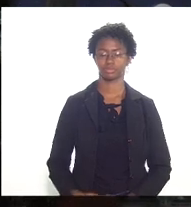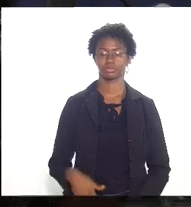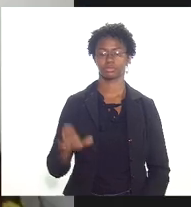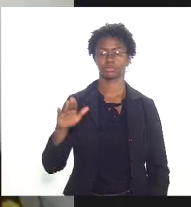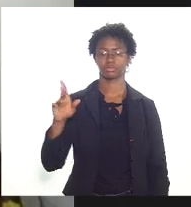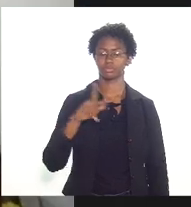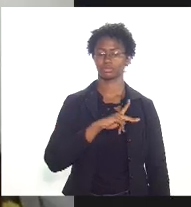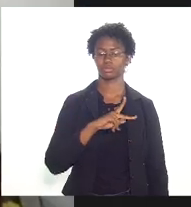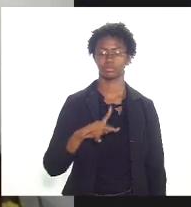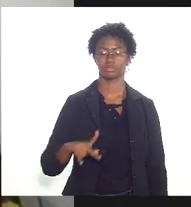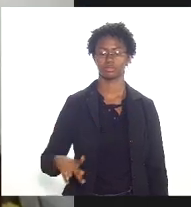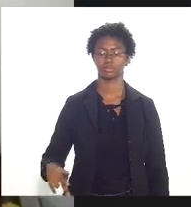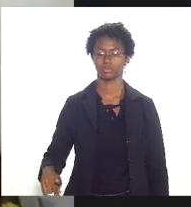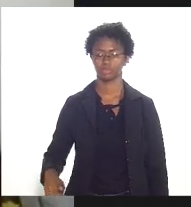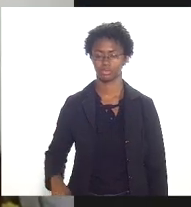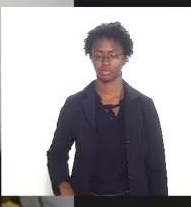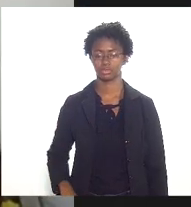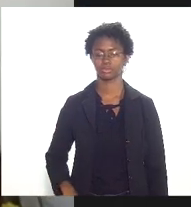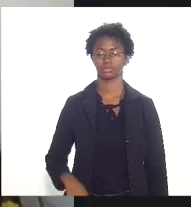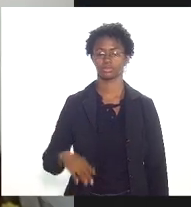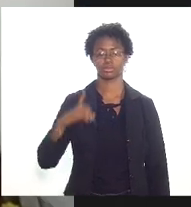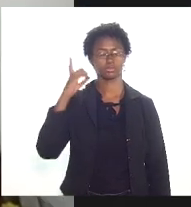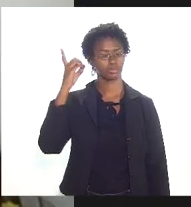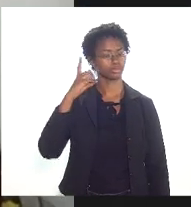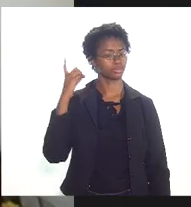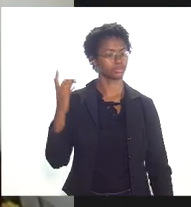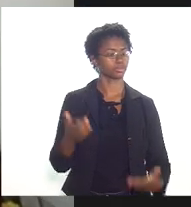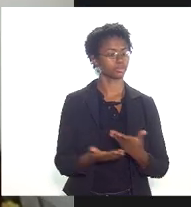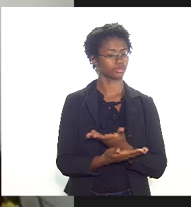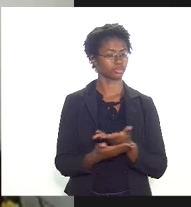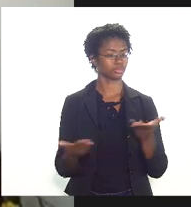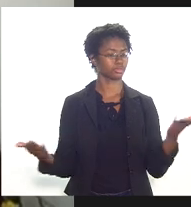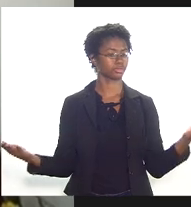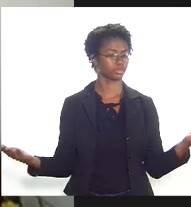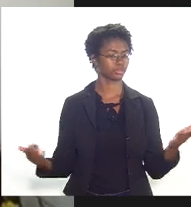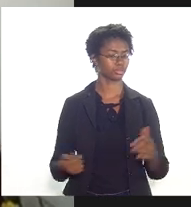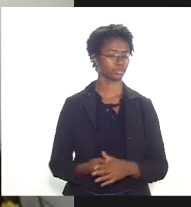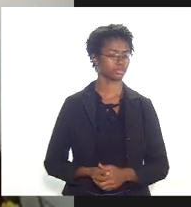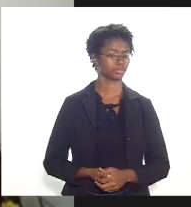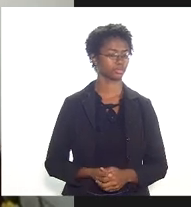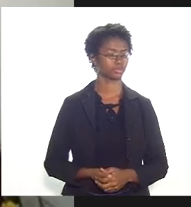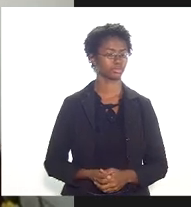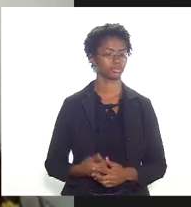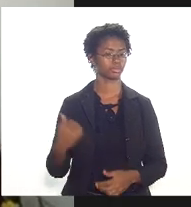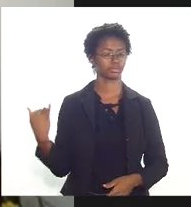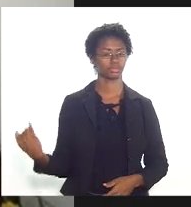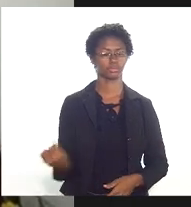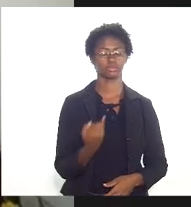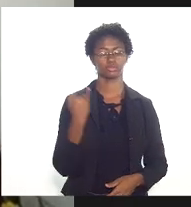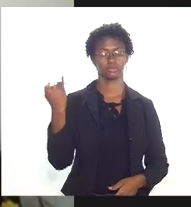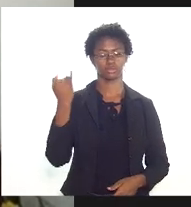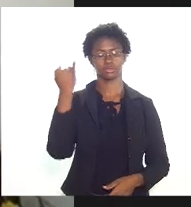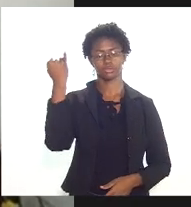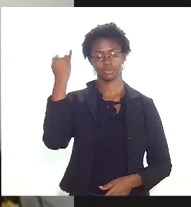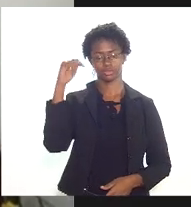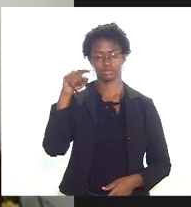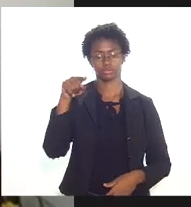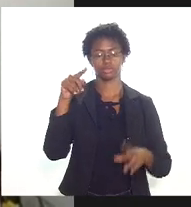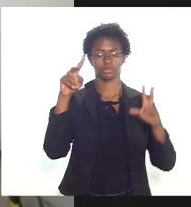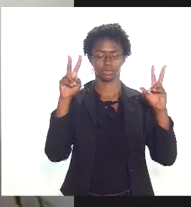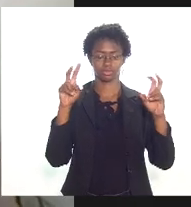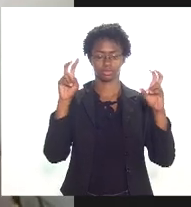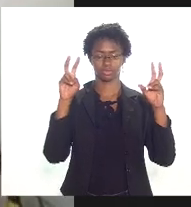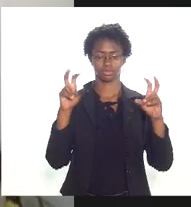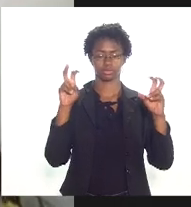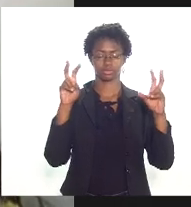presidente em deputados deputados é super relevante que esse tempo é uma